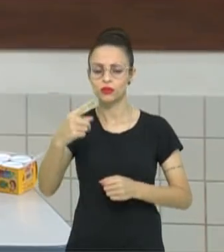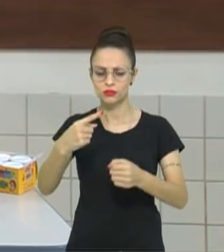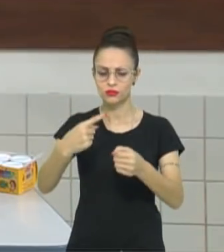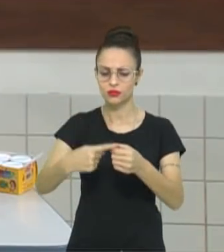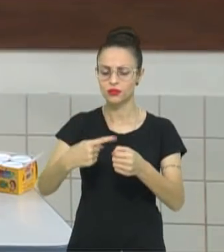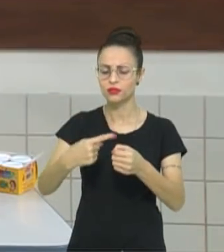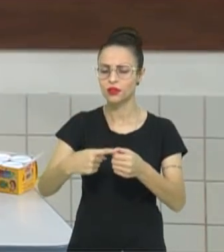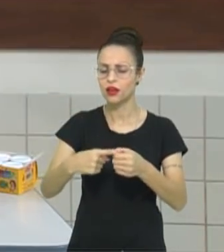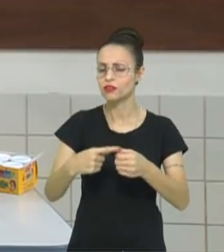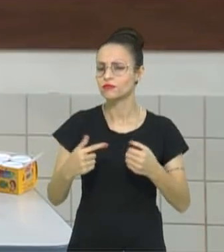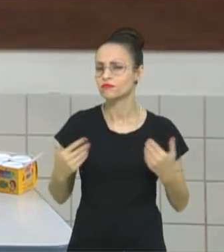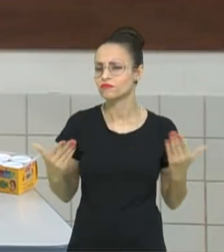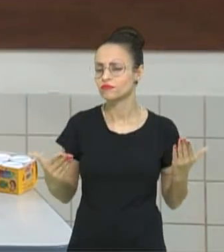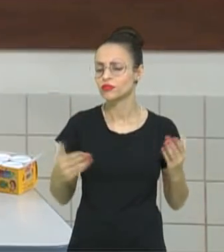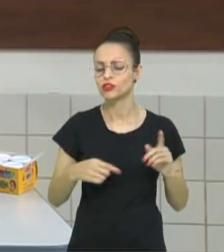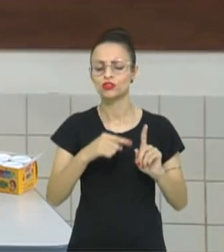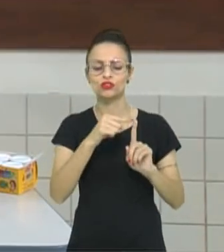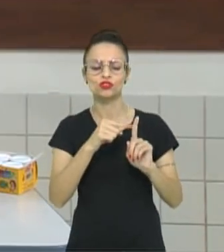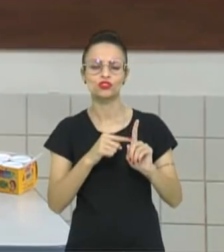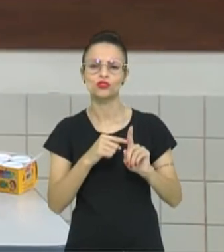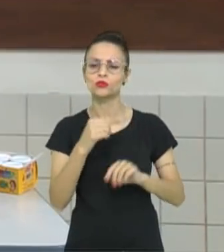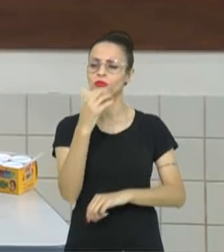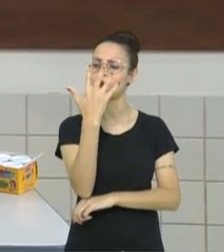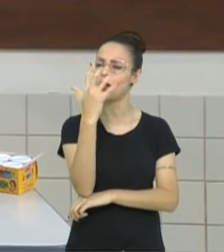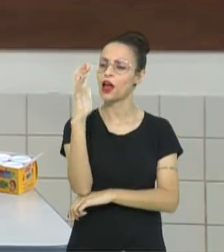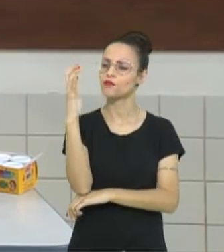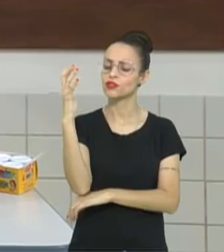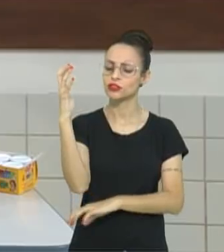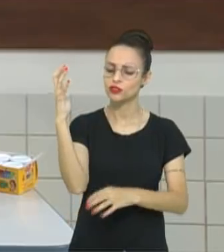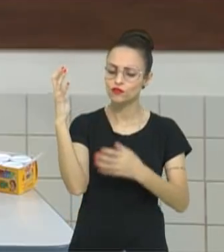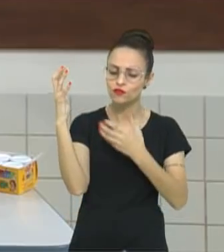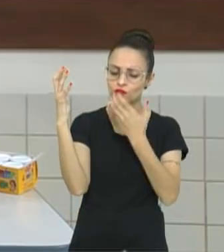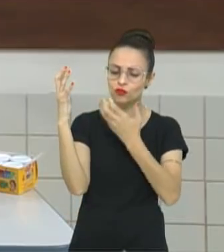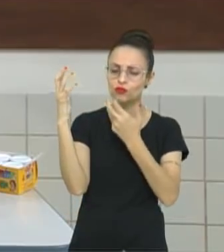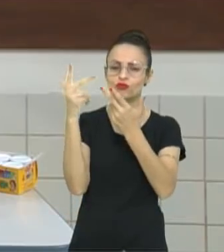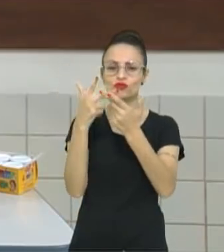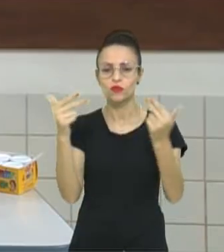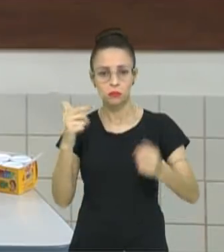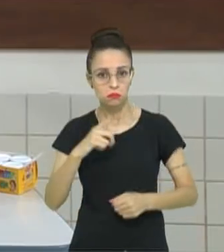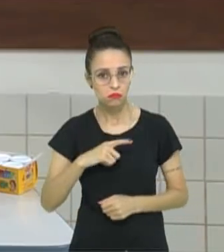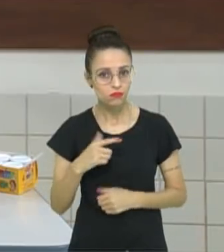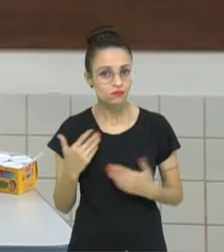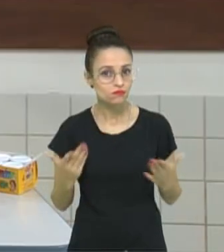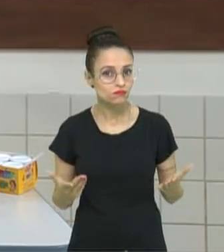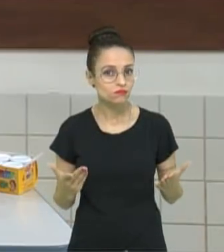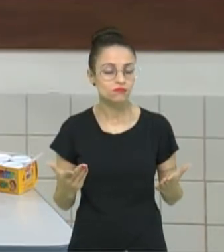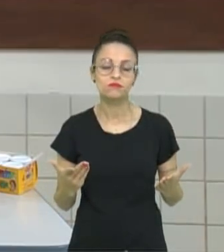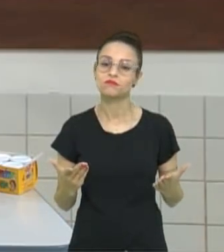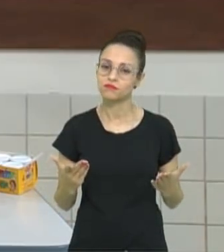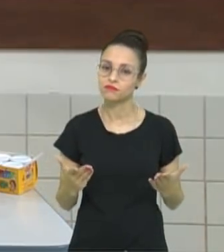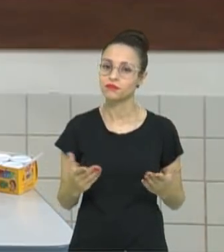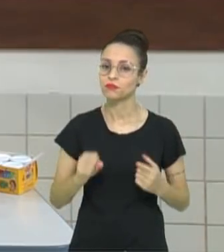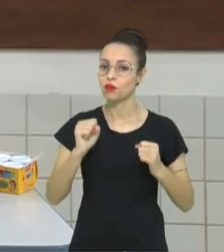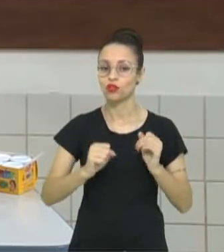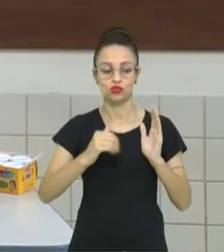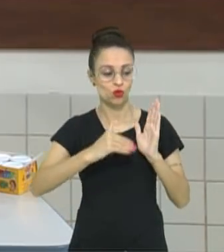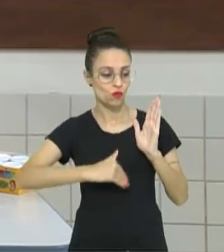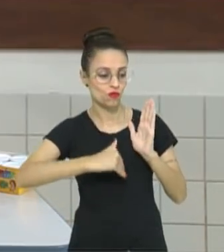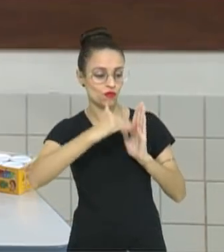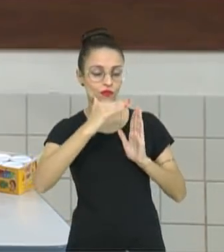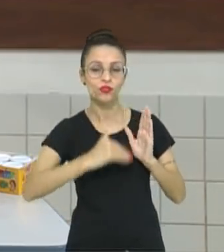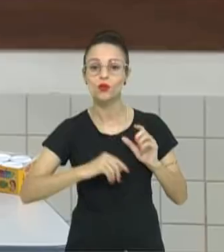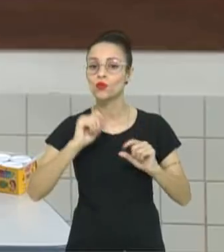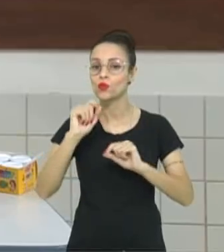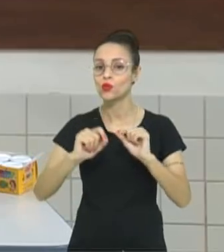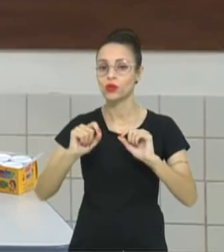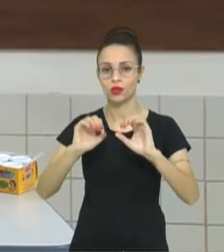região que tipo de árvore frutífera você tem, né? Então você pode pegar né, a tinta e